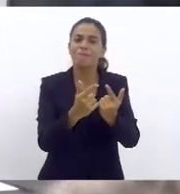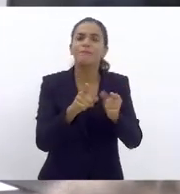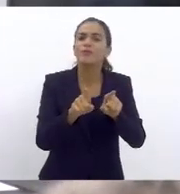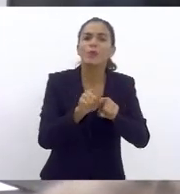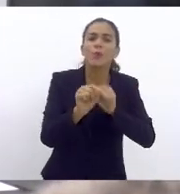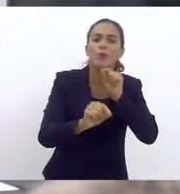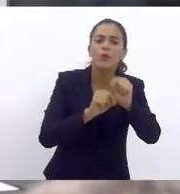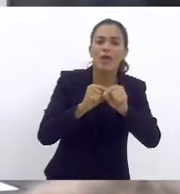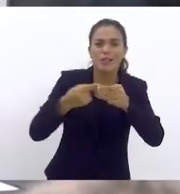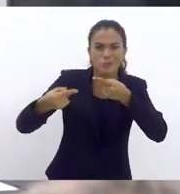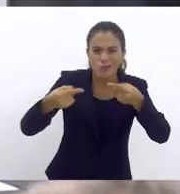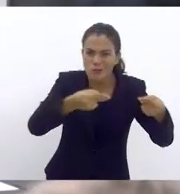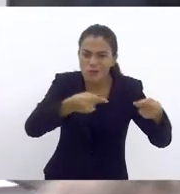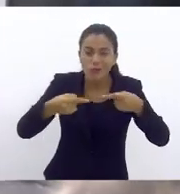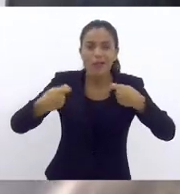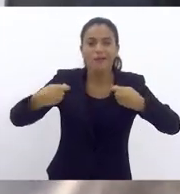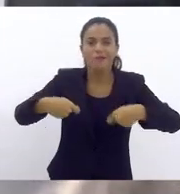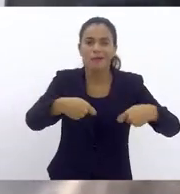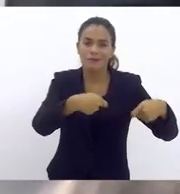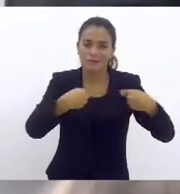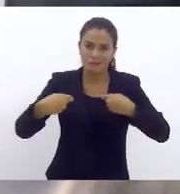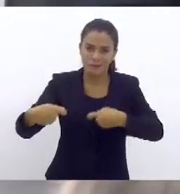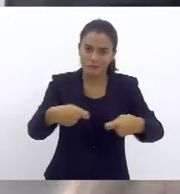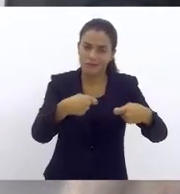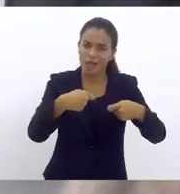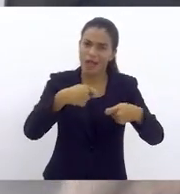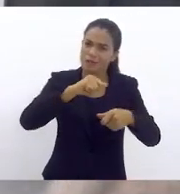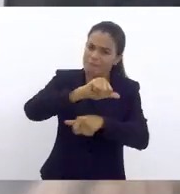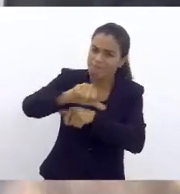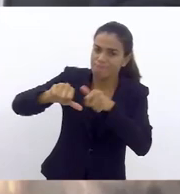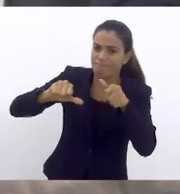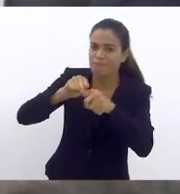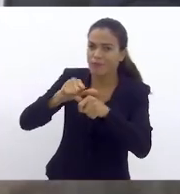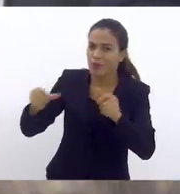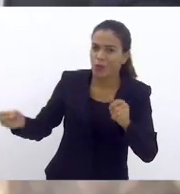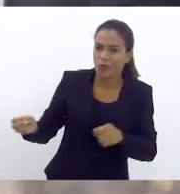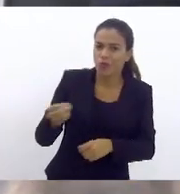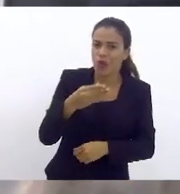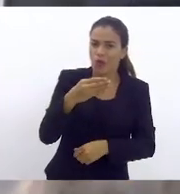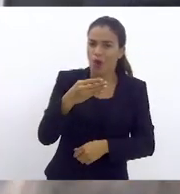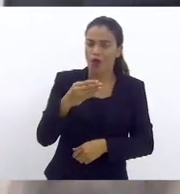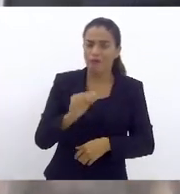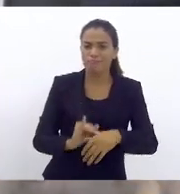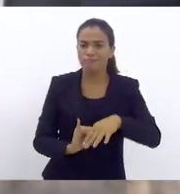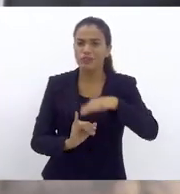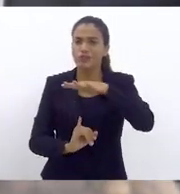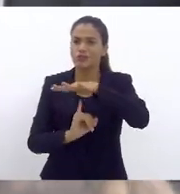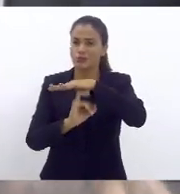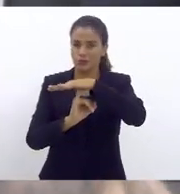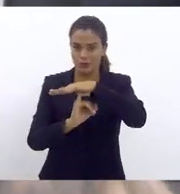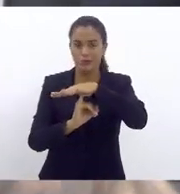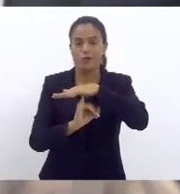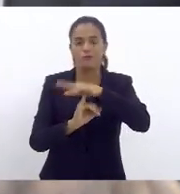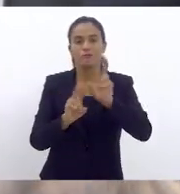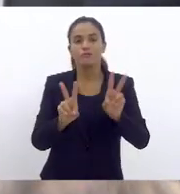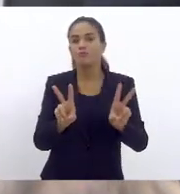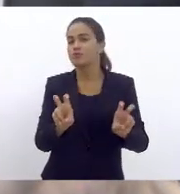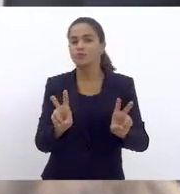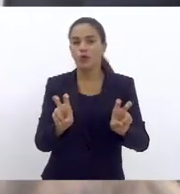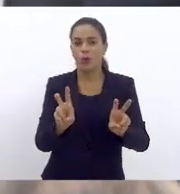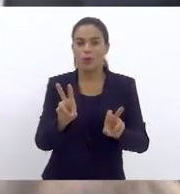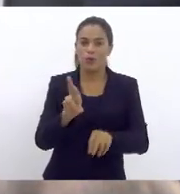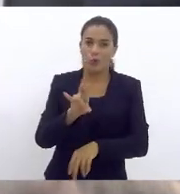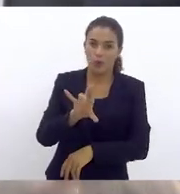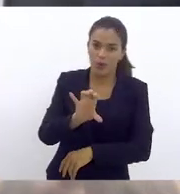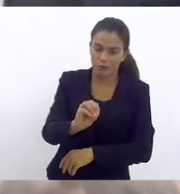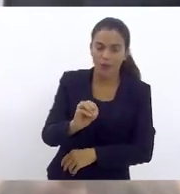uma discussão sobre a necessidade de uma regulamentação de dar uma institucionalidade a essa questão no Rio de Janeiro